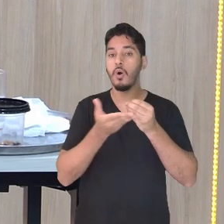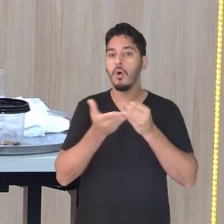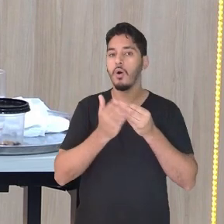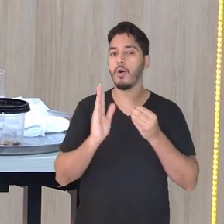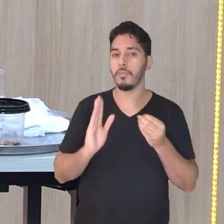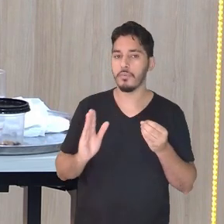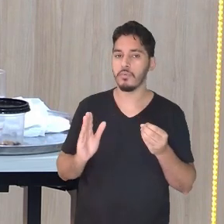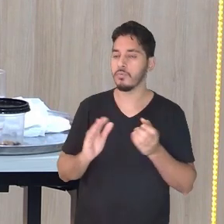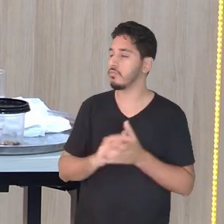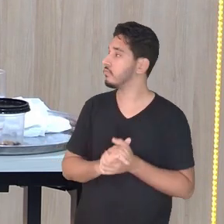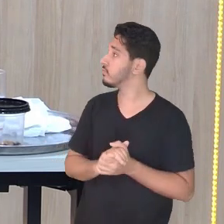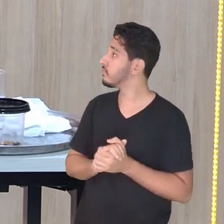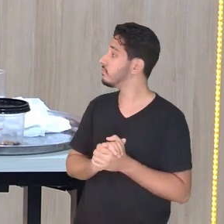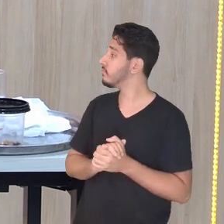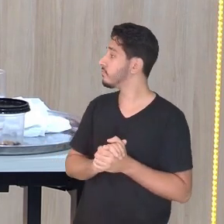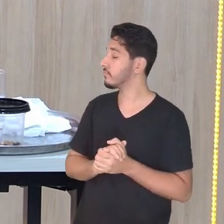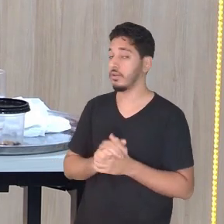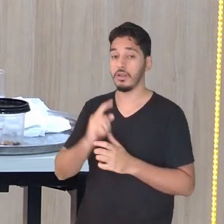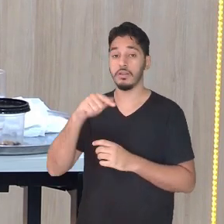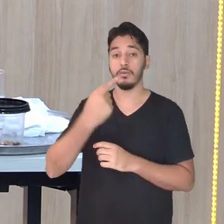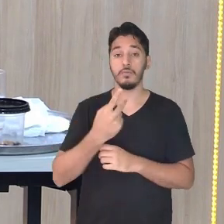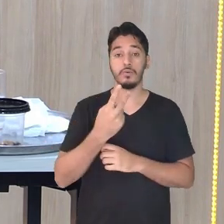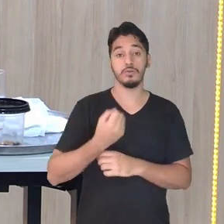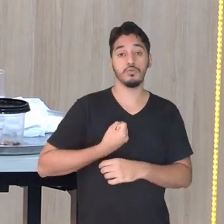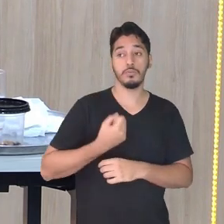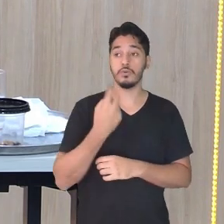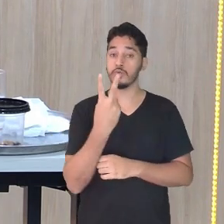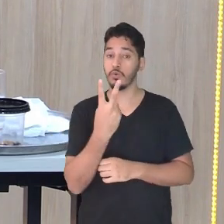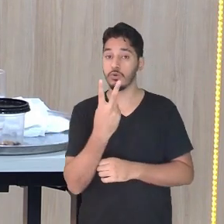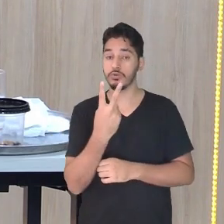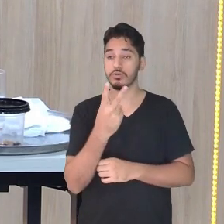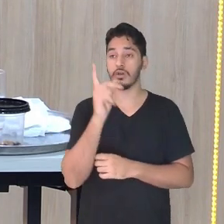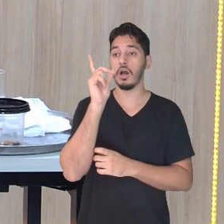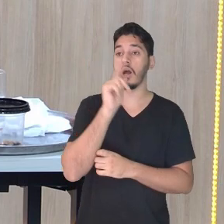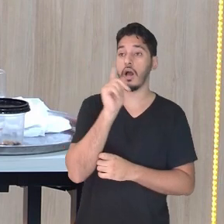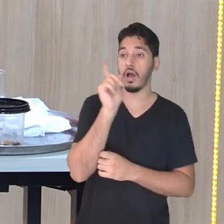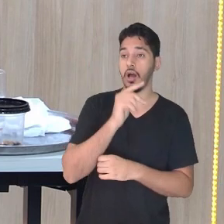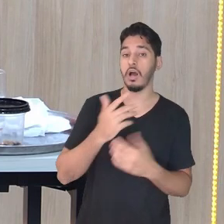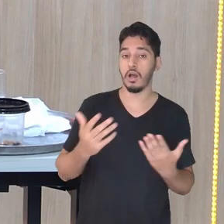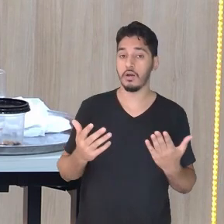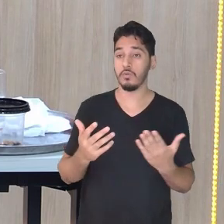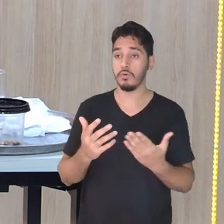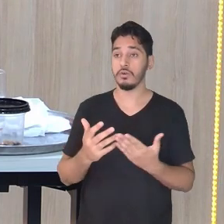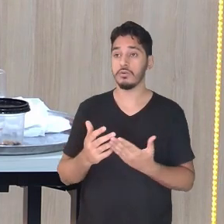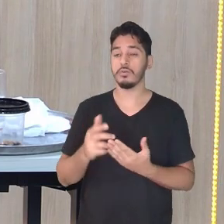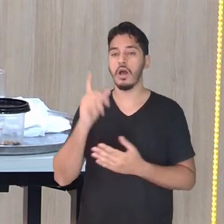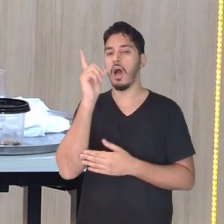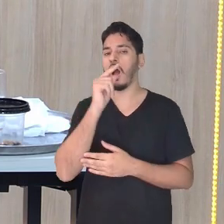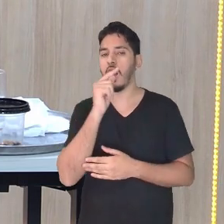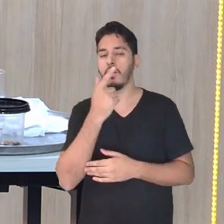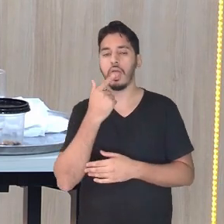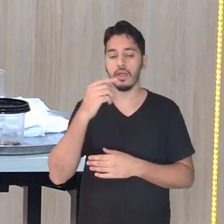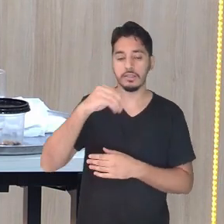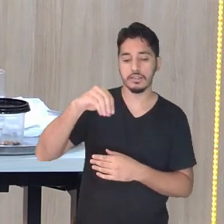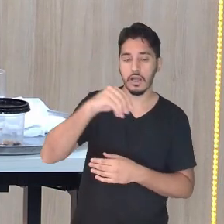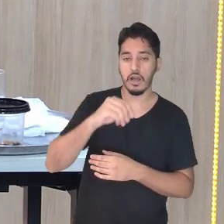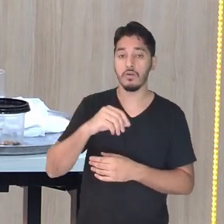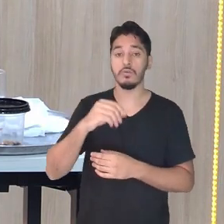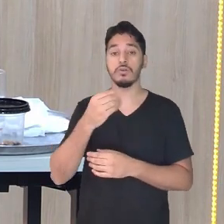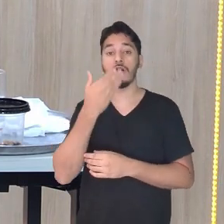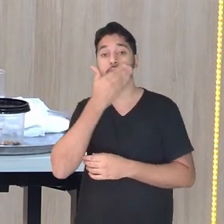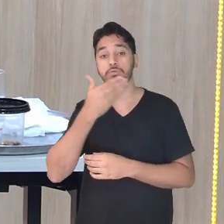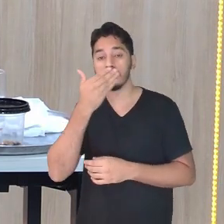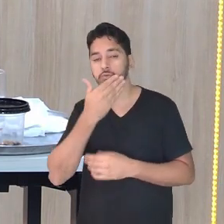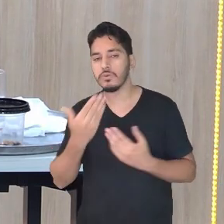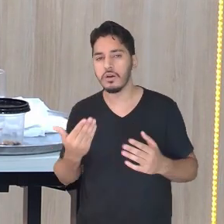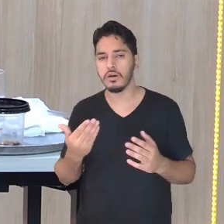interessante. Depois a gente vai para o número 2. A água, né, que tem aí, ó, água, sal e açúcar. Você